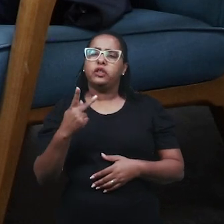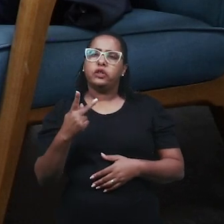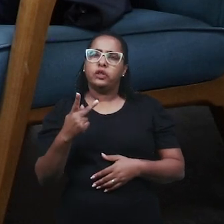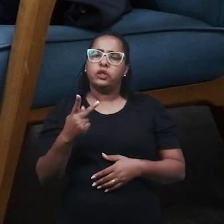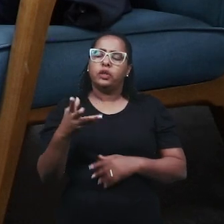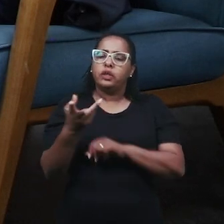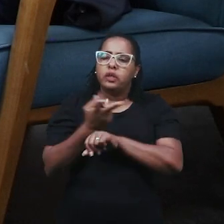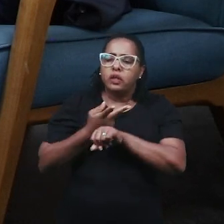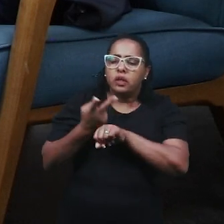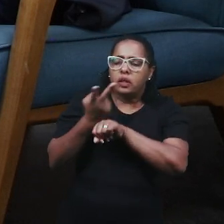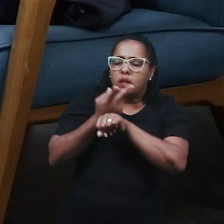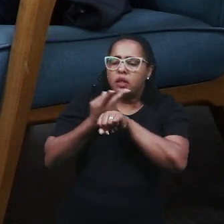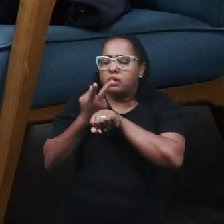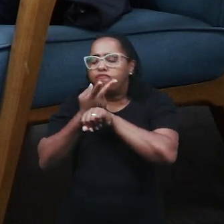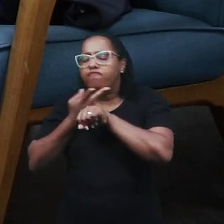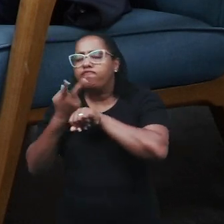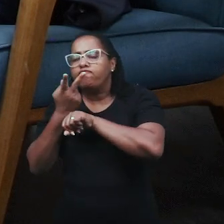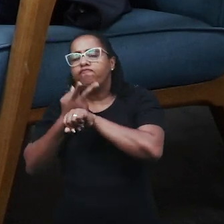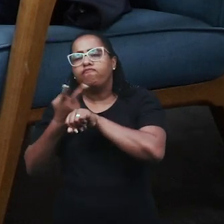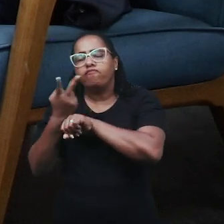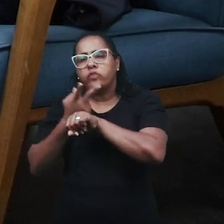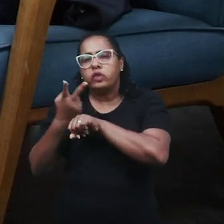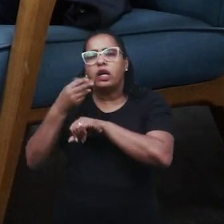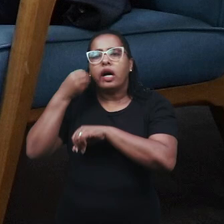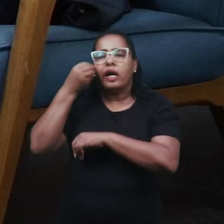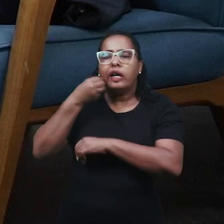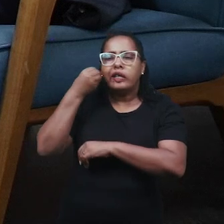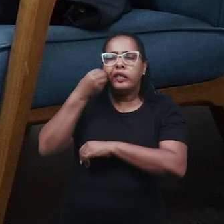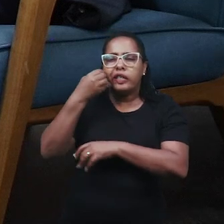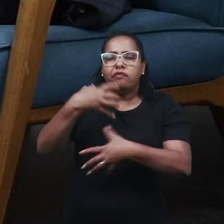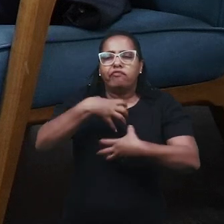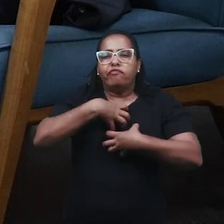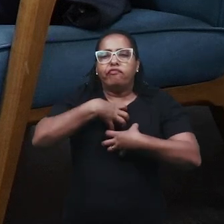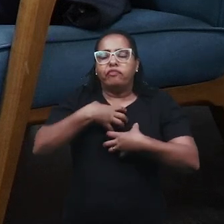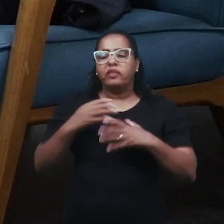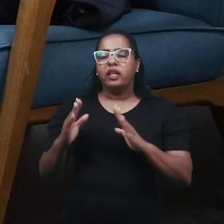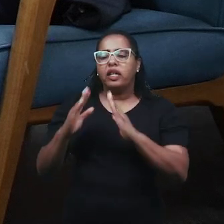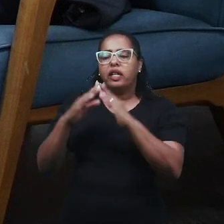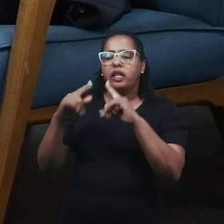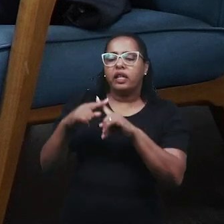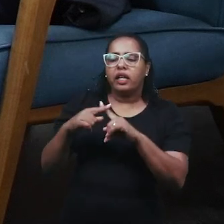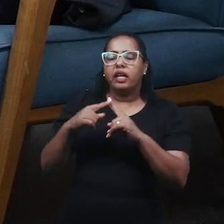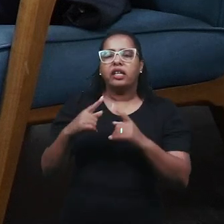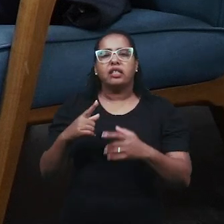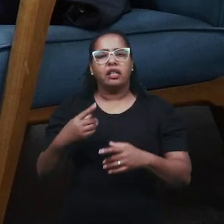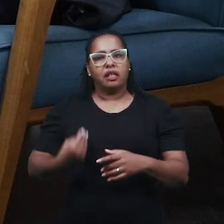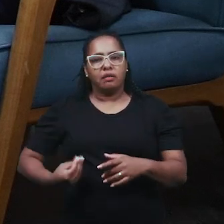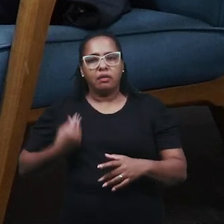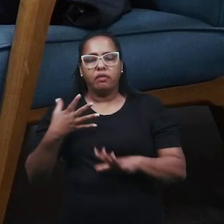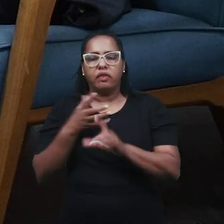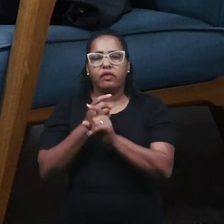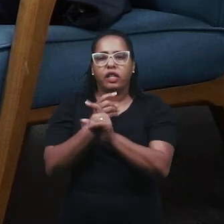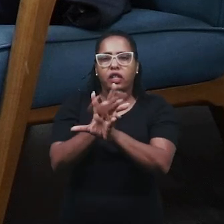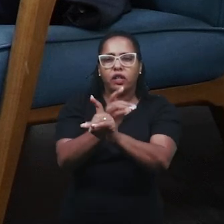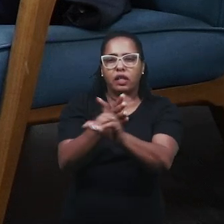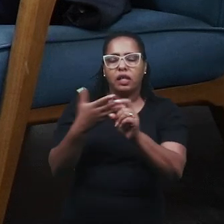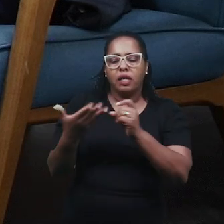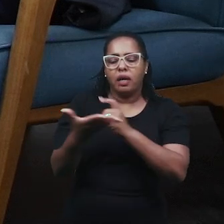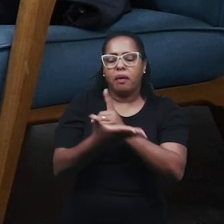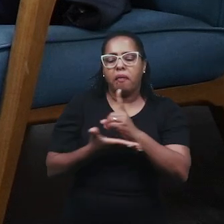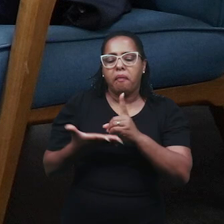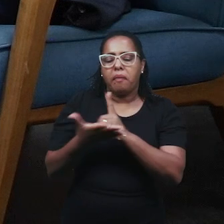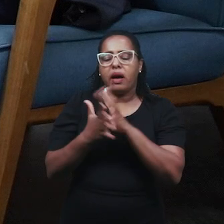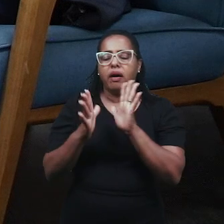em busca de encontrar uma experiência, uma igreja que viva uma doutrina fundamentada